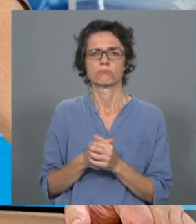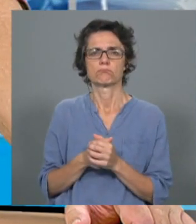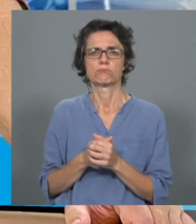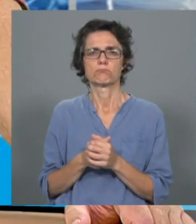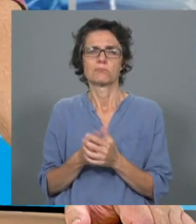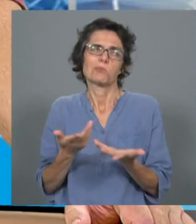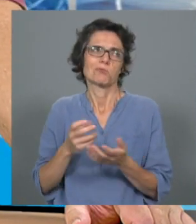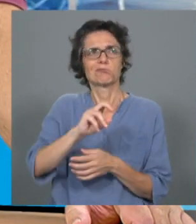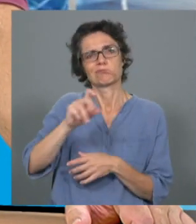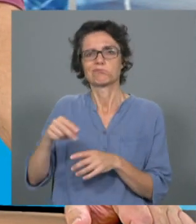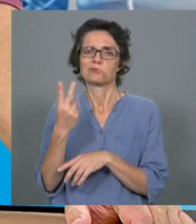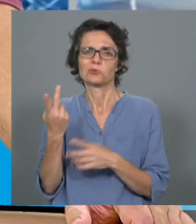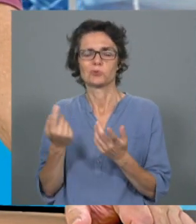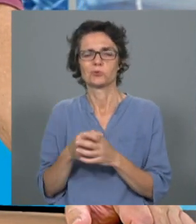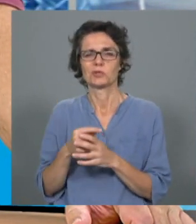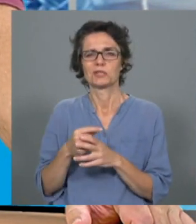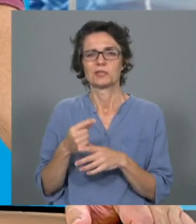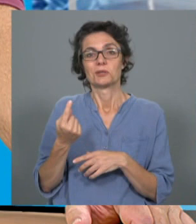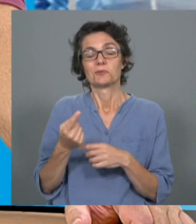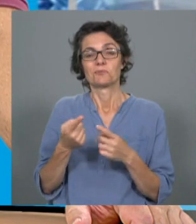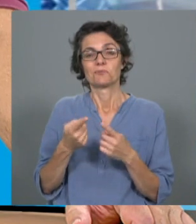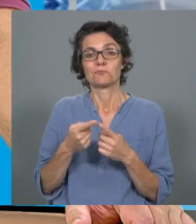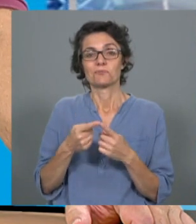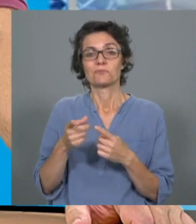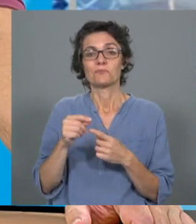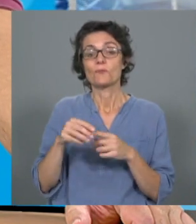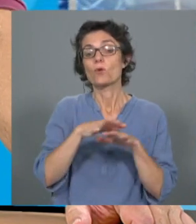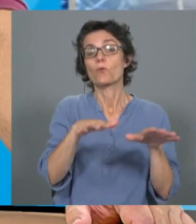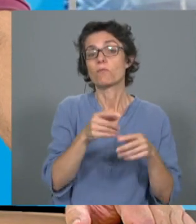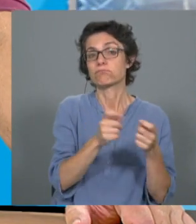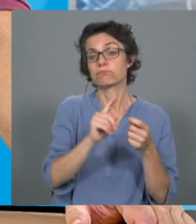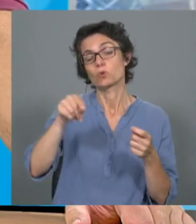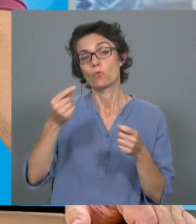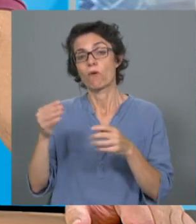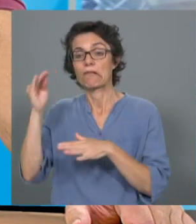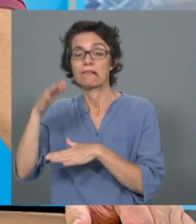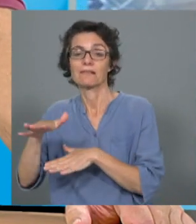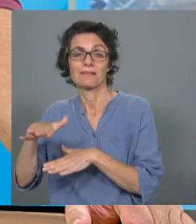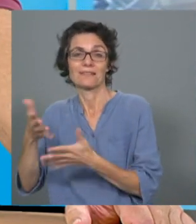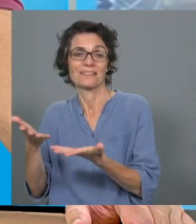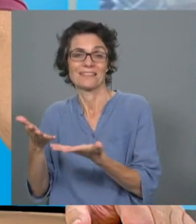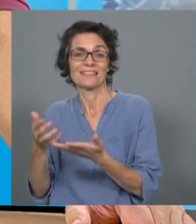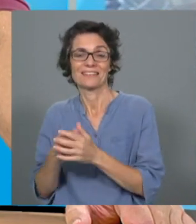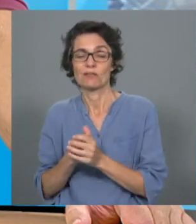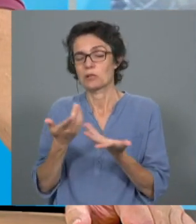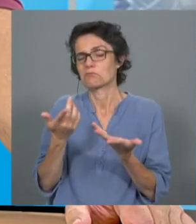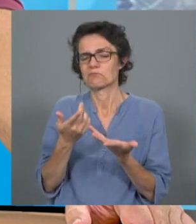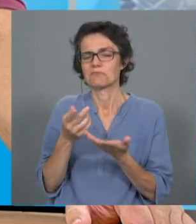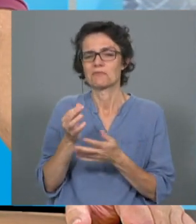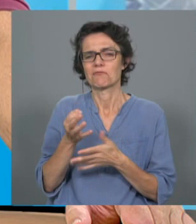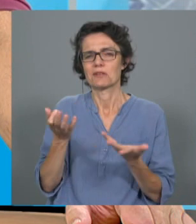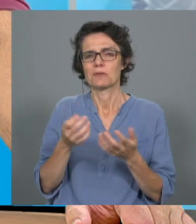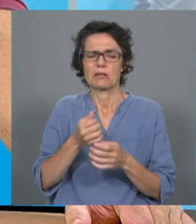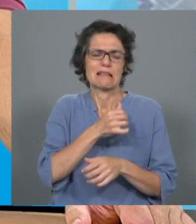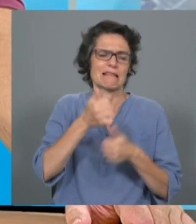pronto, são dois locais, olha, um no mar, outro no interior, litoral e interior, campo,